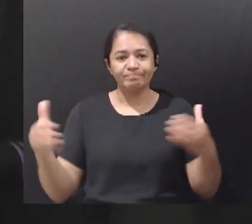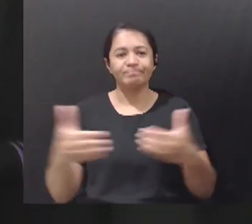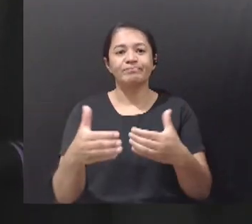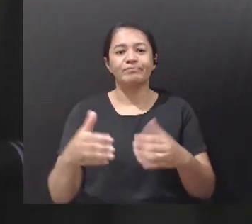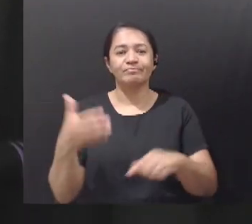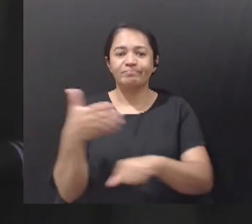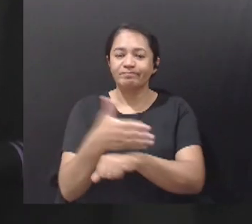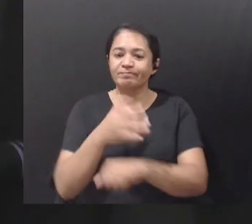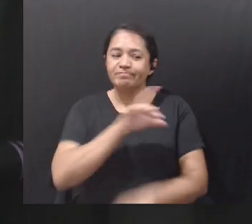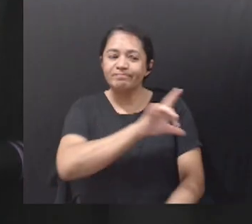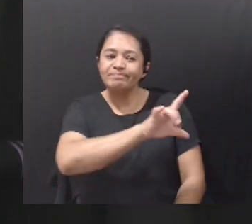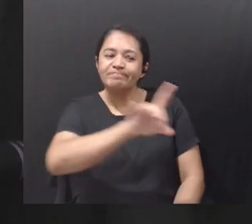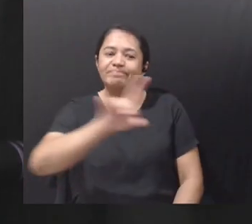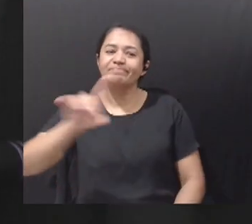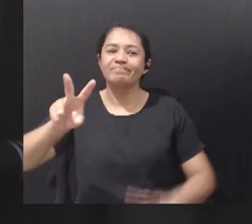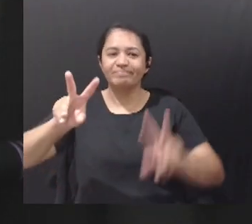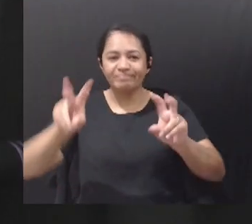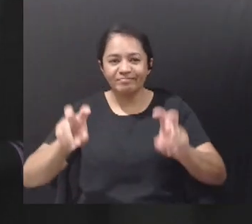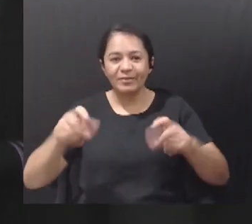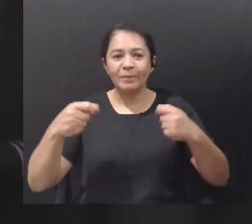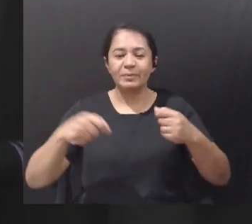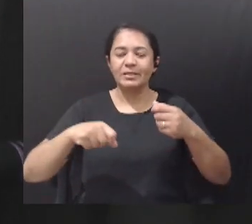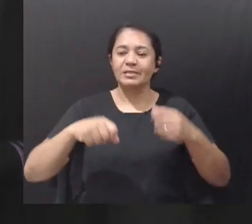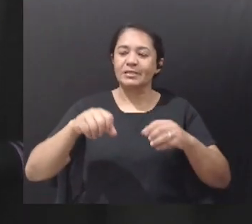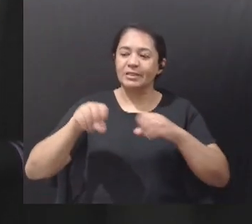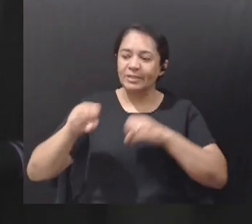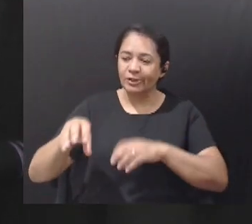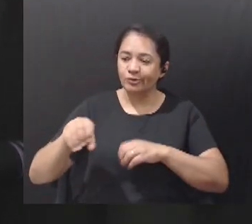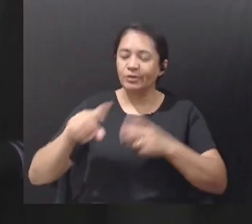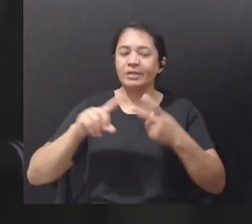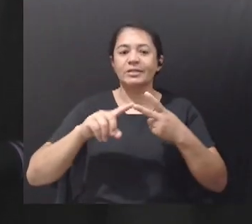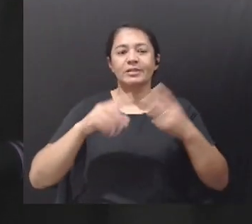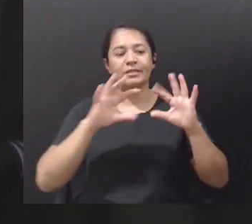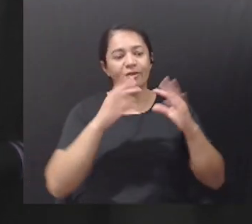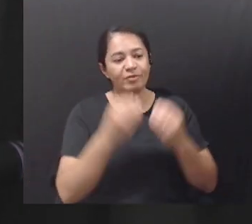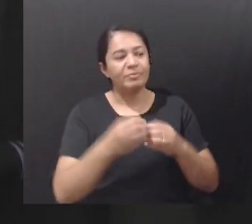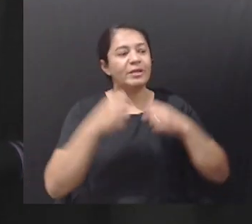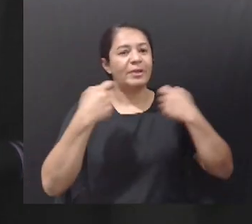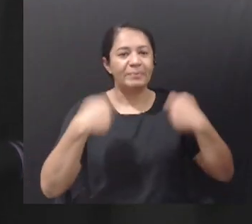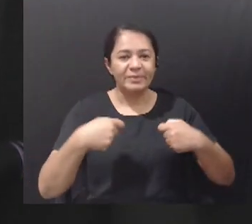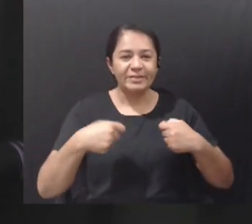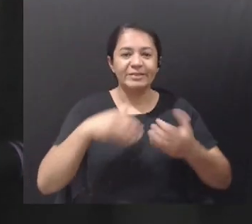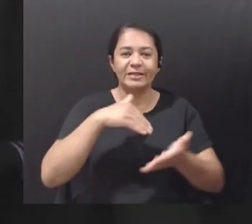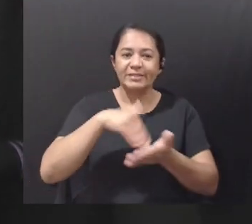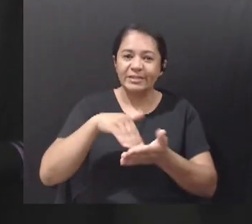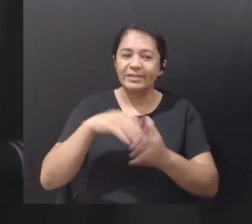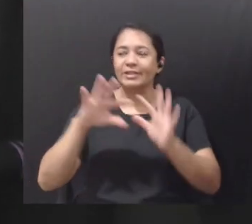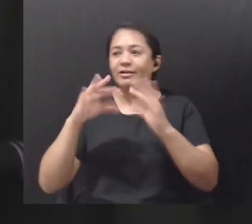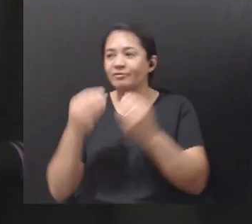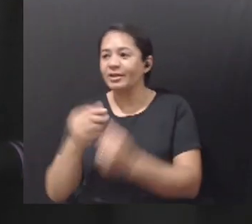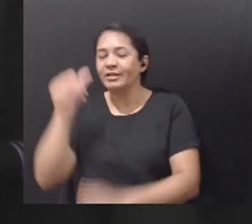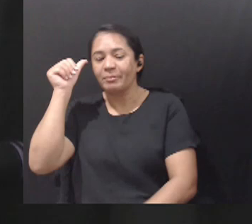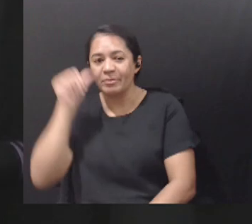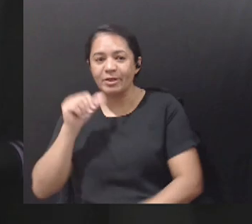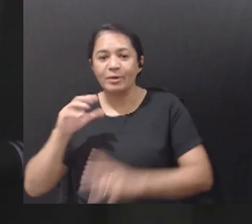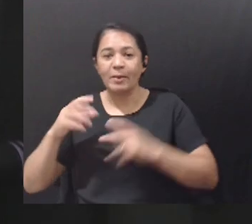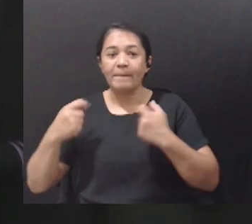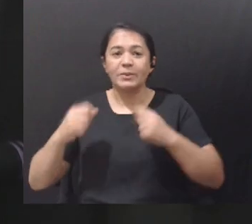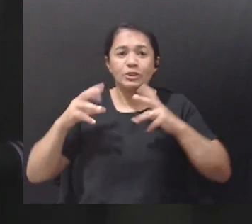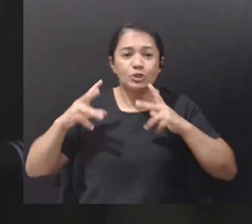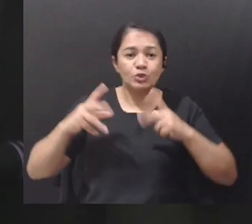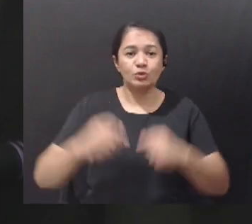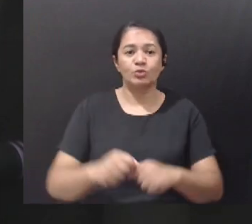tema. Ela precisa da educação, ela precisa da família, tem Secretaria da Família, tem Secretaria da Mulher, ela precisa de tudo. Então, para